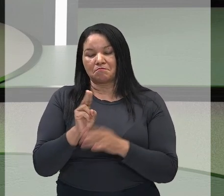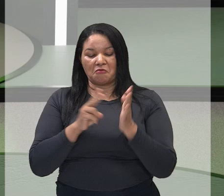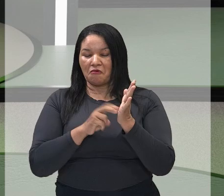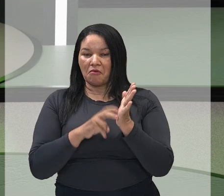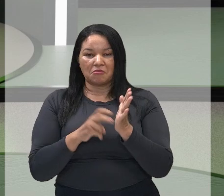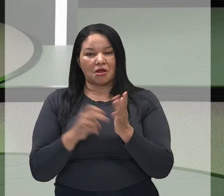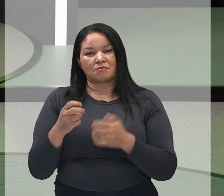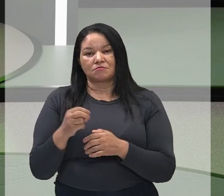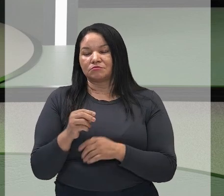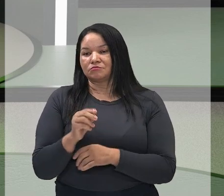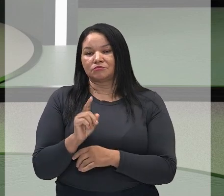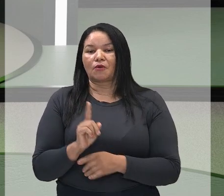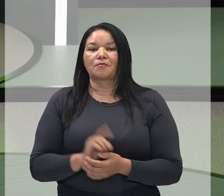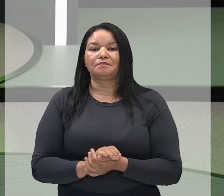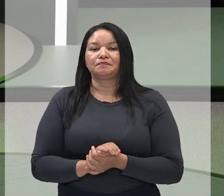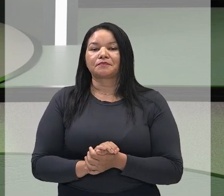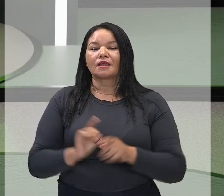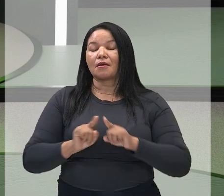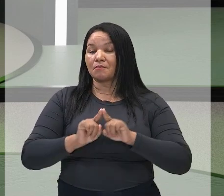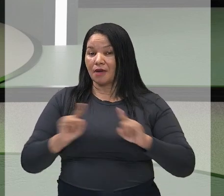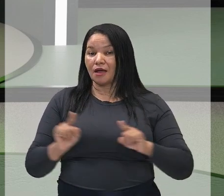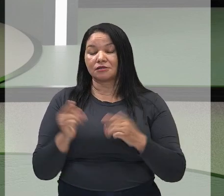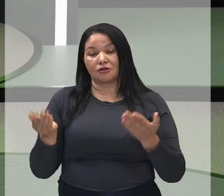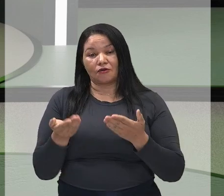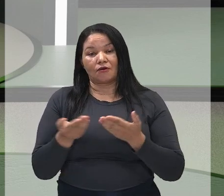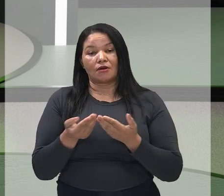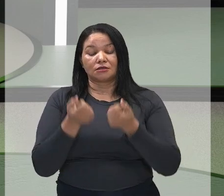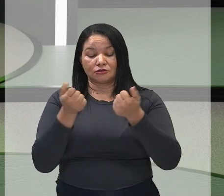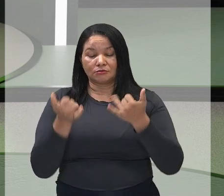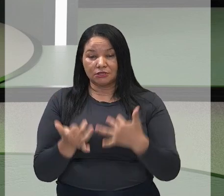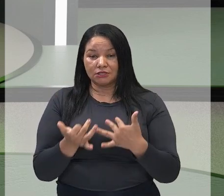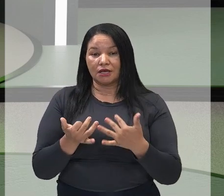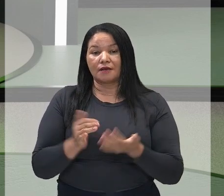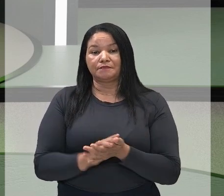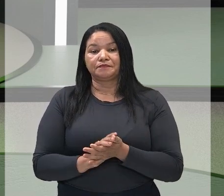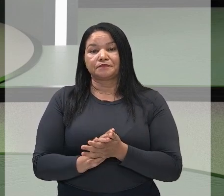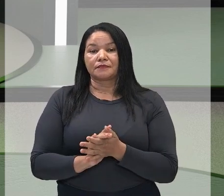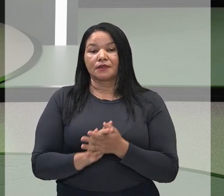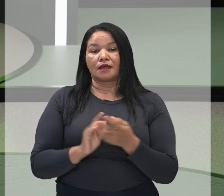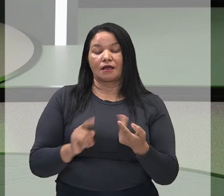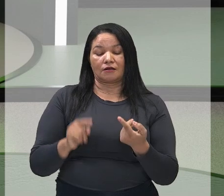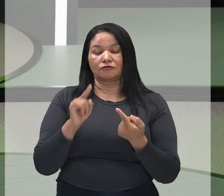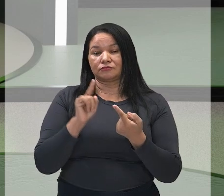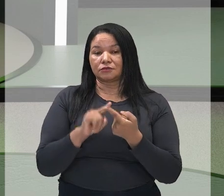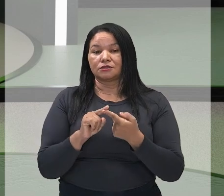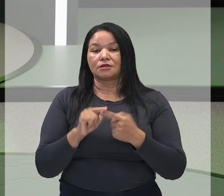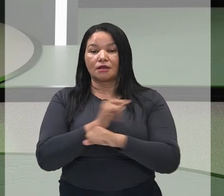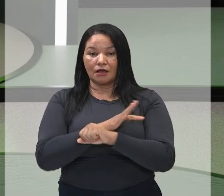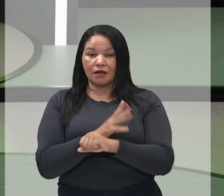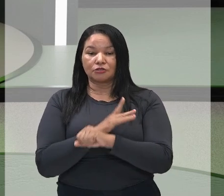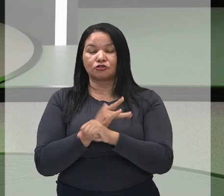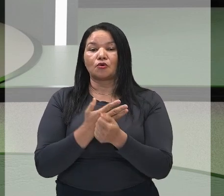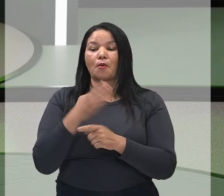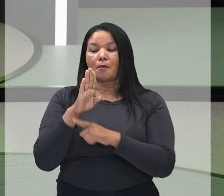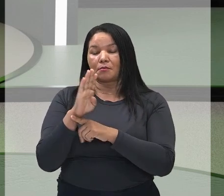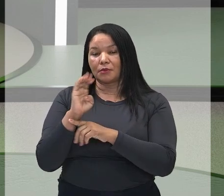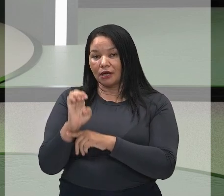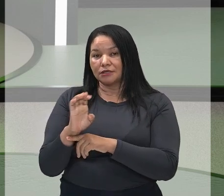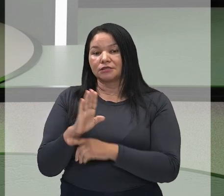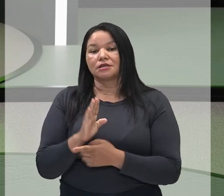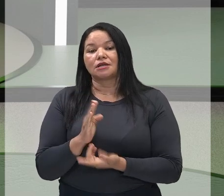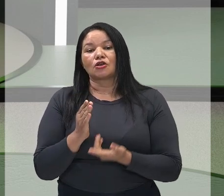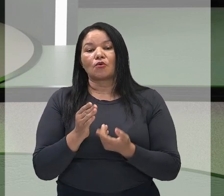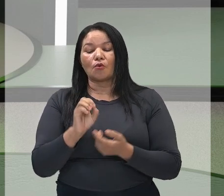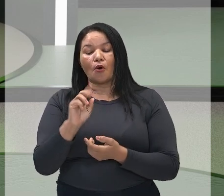Mas, para fixar junto a vocês, as funções químicas são ácidos, bases, óxidos e sais. A gente vai